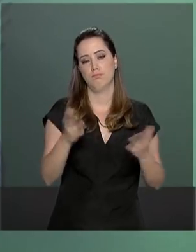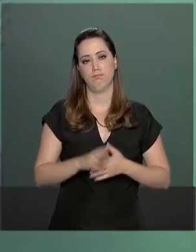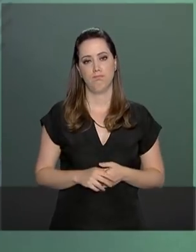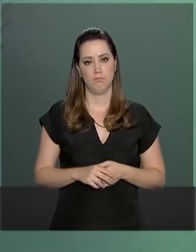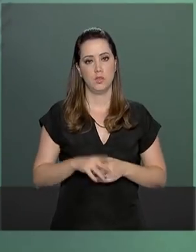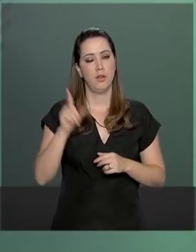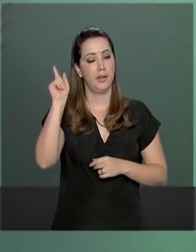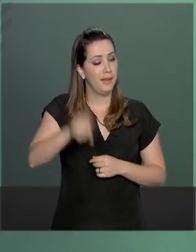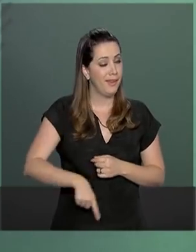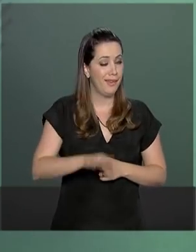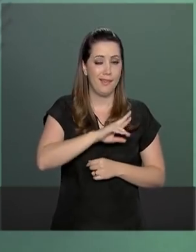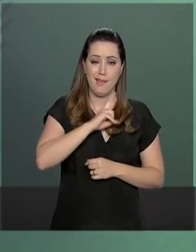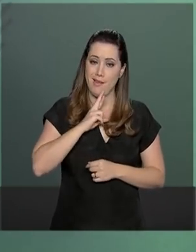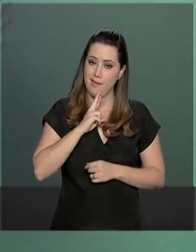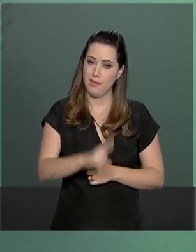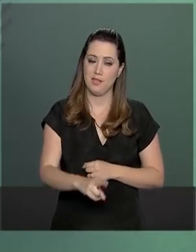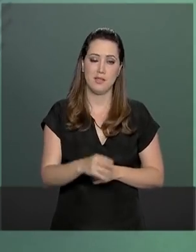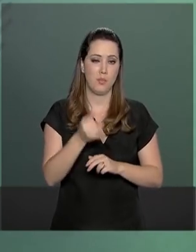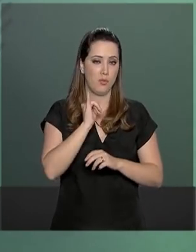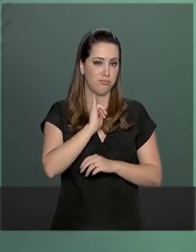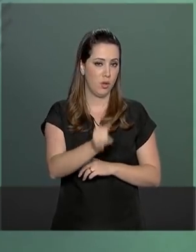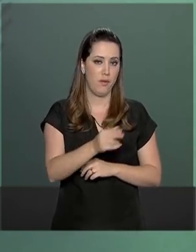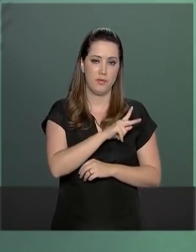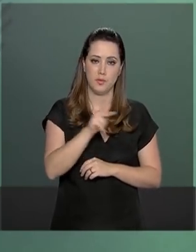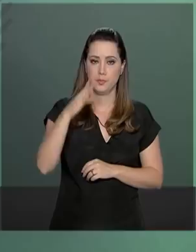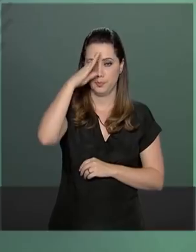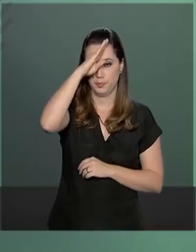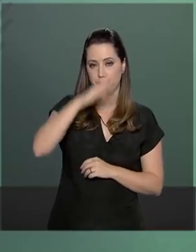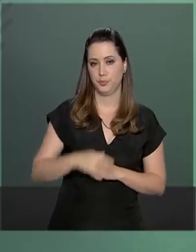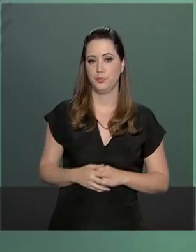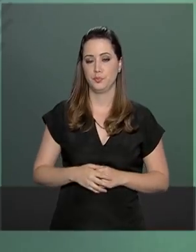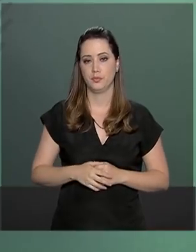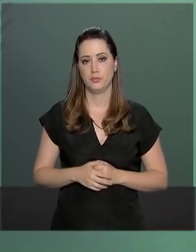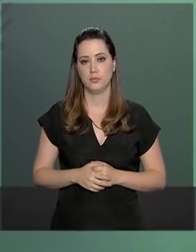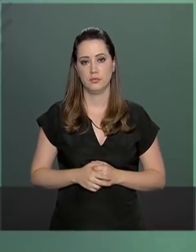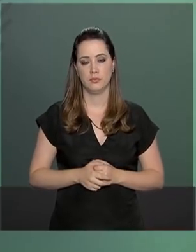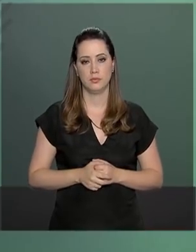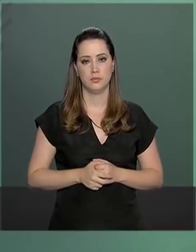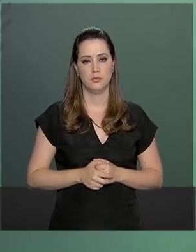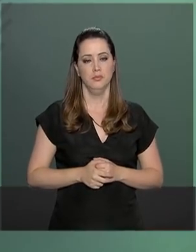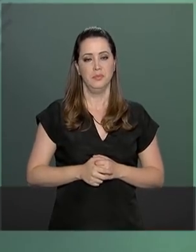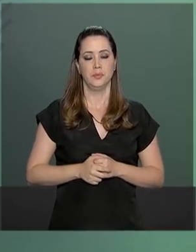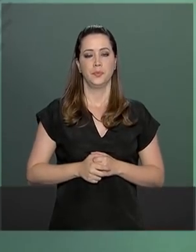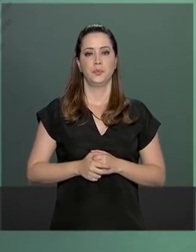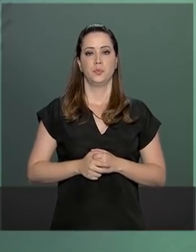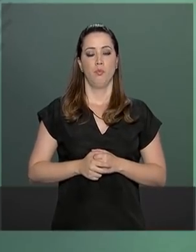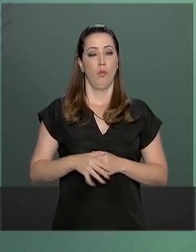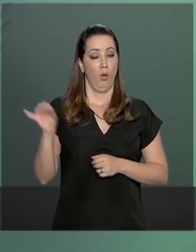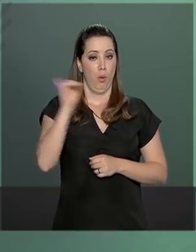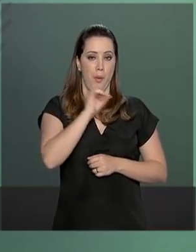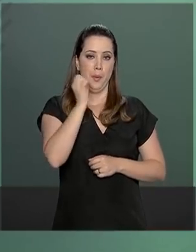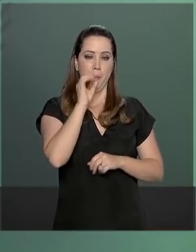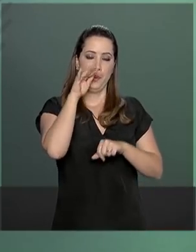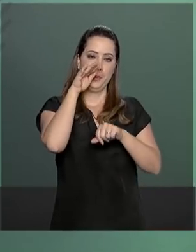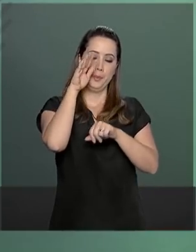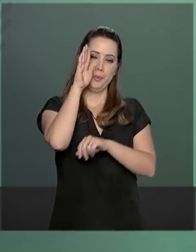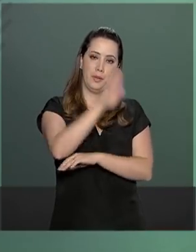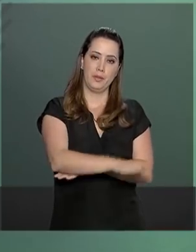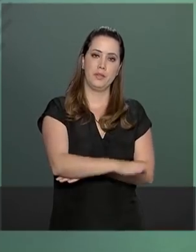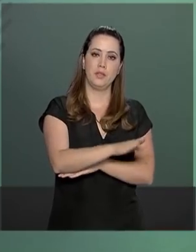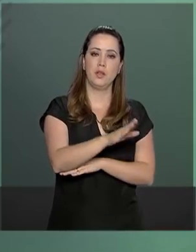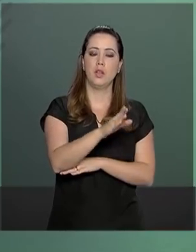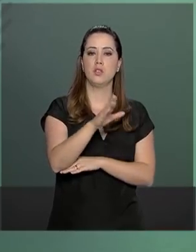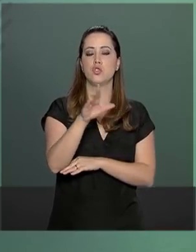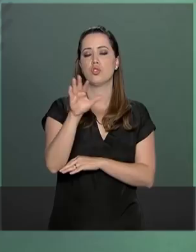imprensa essa é a declaração do nosso presidente o porta voz é boa tarde ricardo della coletta da